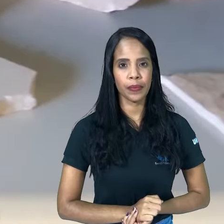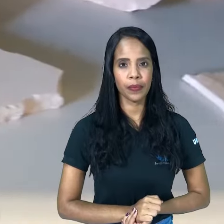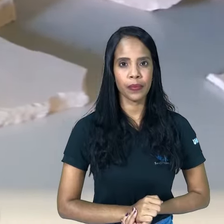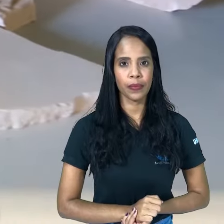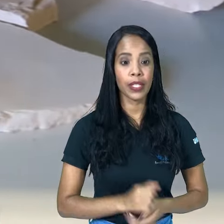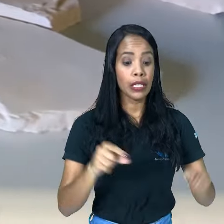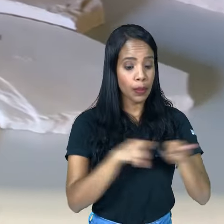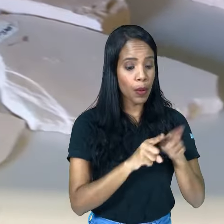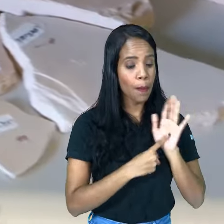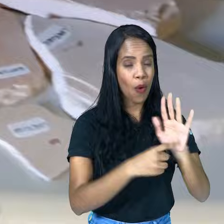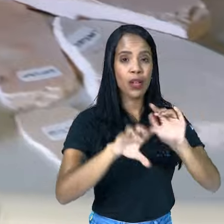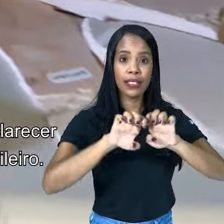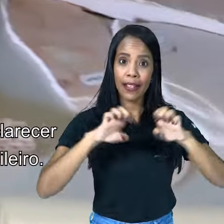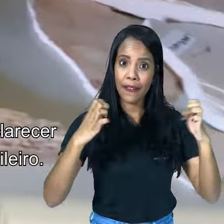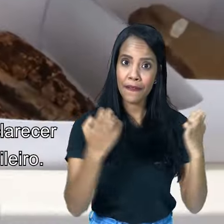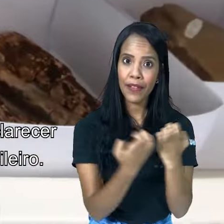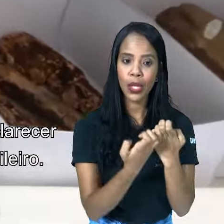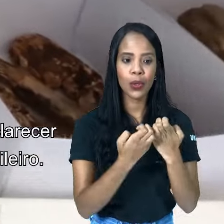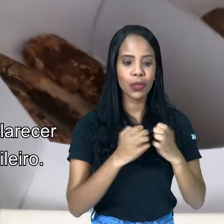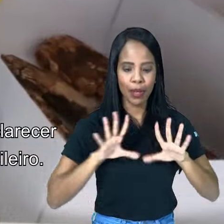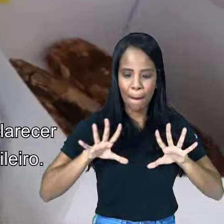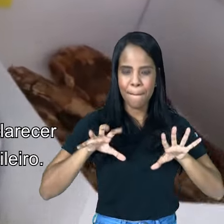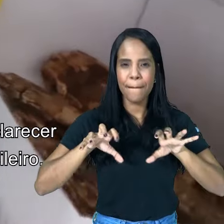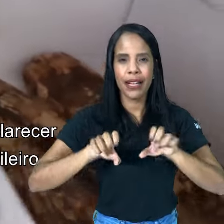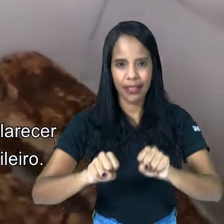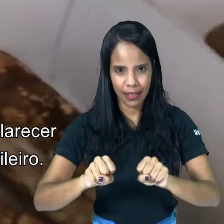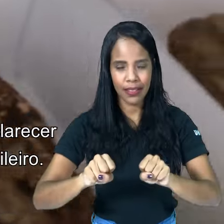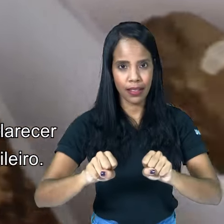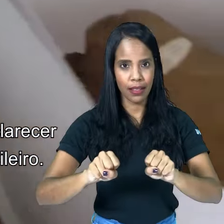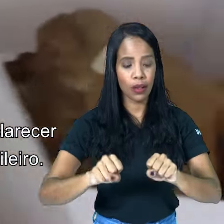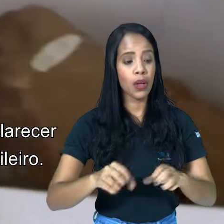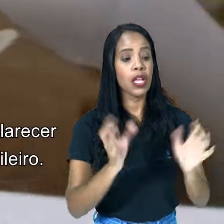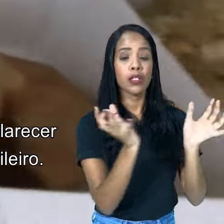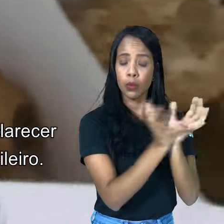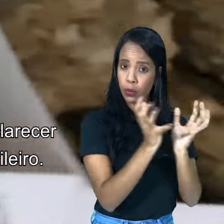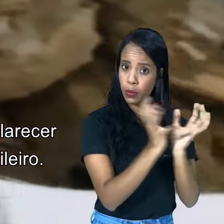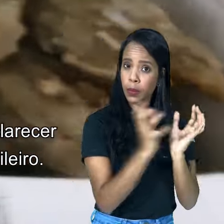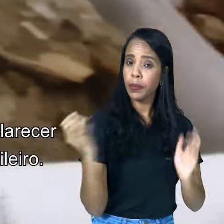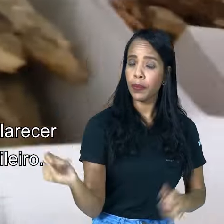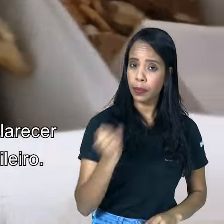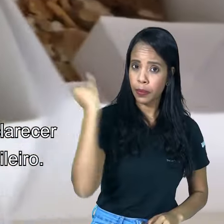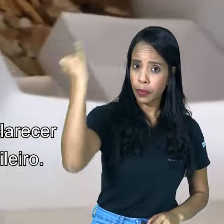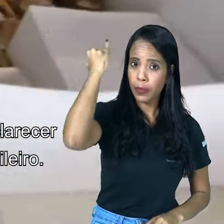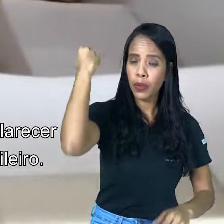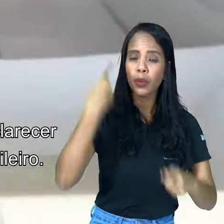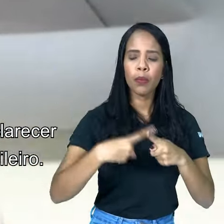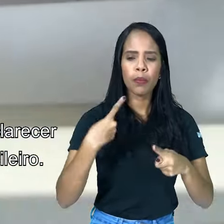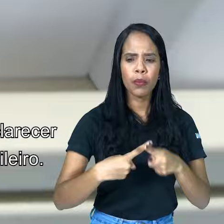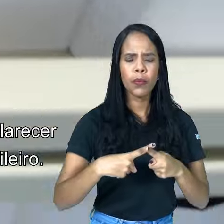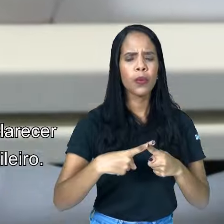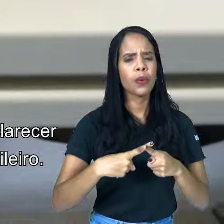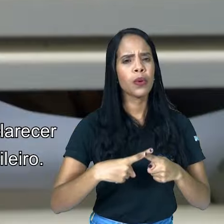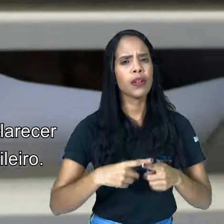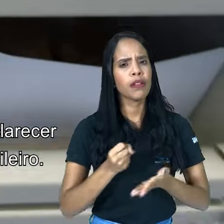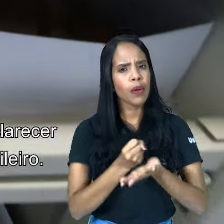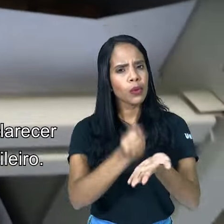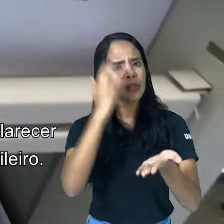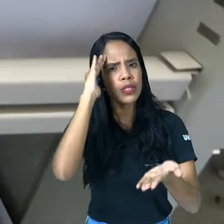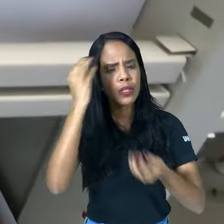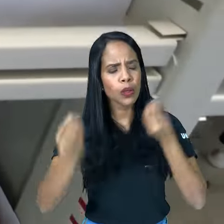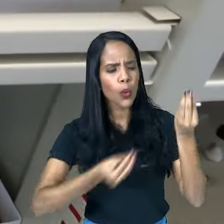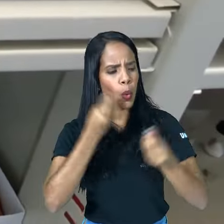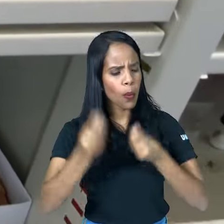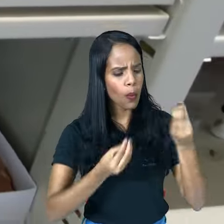ecológicos de predação. O acervo desta coleção é muito significativo, pois ajuda a esclarecer como se deu o processo evolutivo na região do